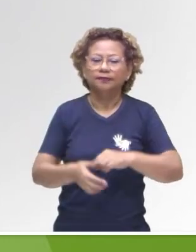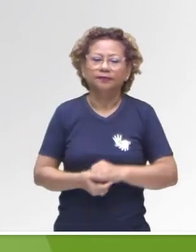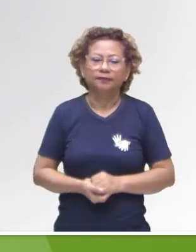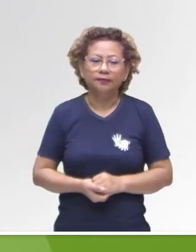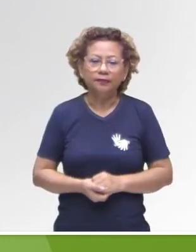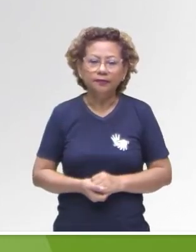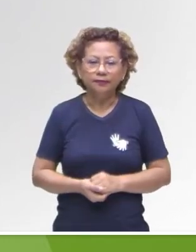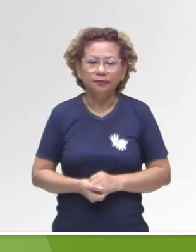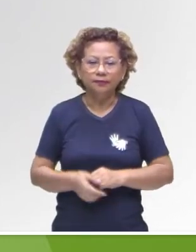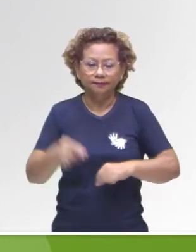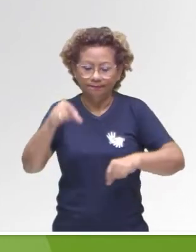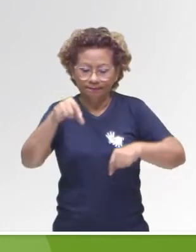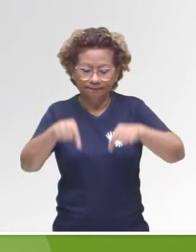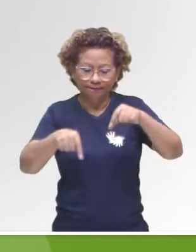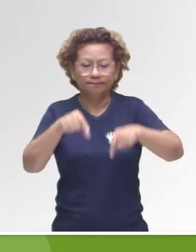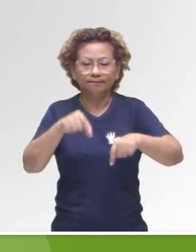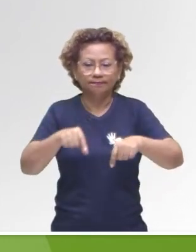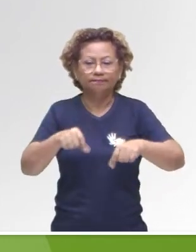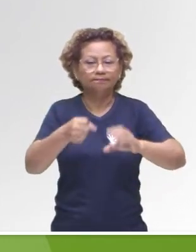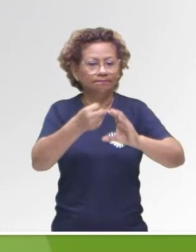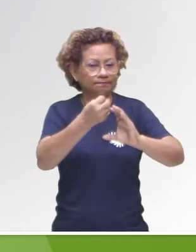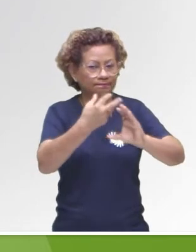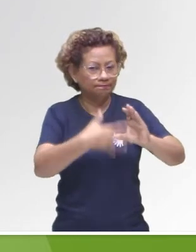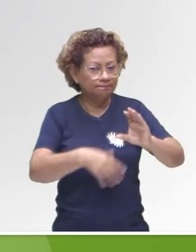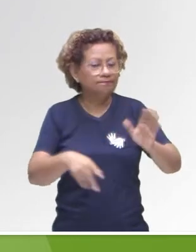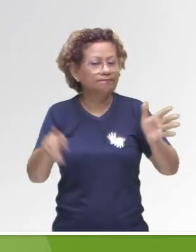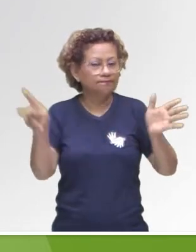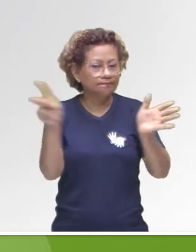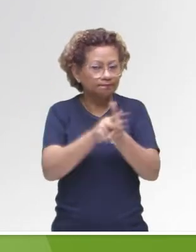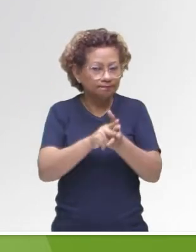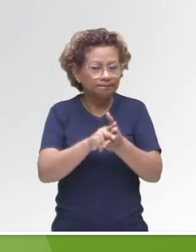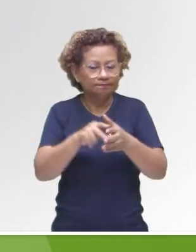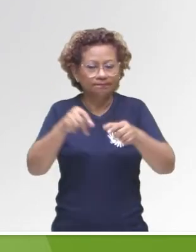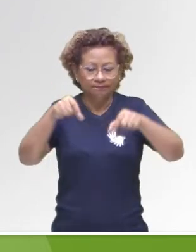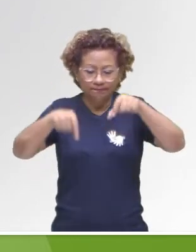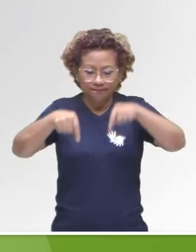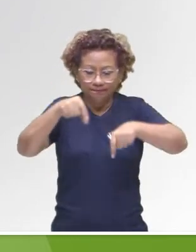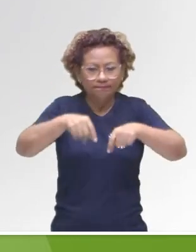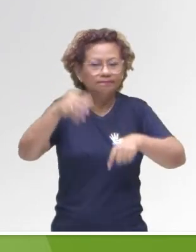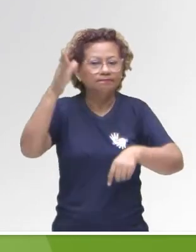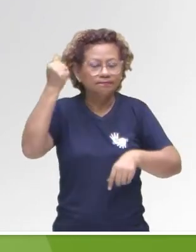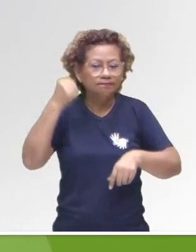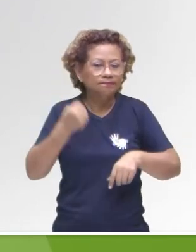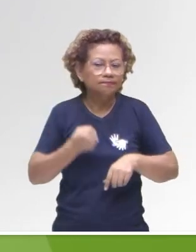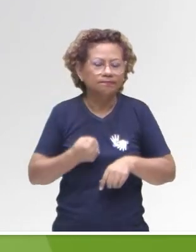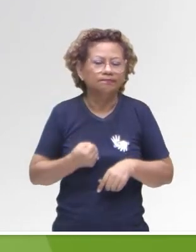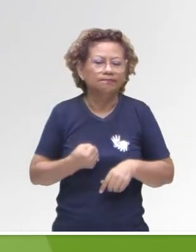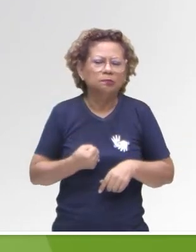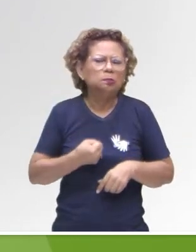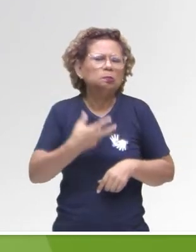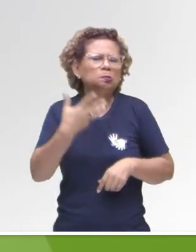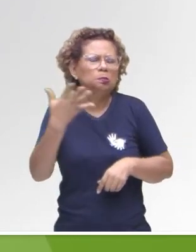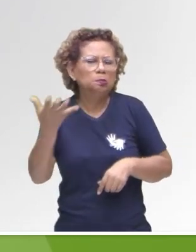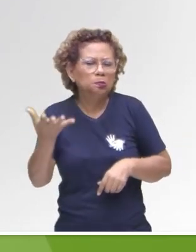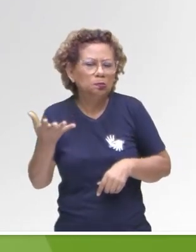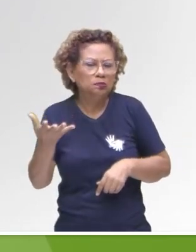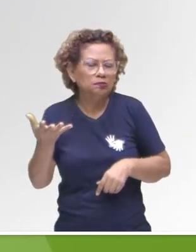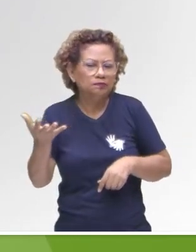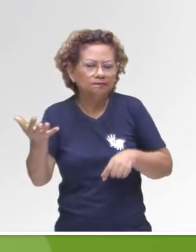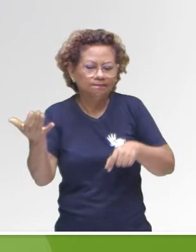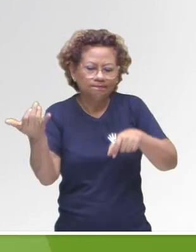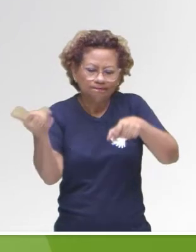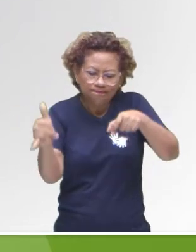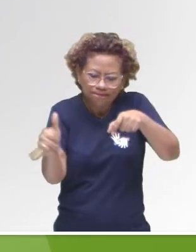uma característica do capacitor. Ela dá a noção de quanta carga aquele capacitor pode acumular,